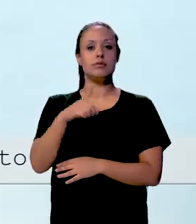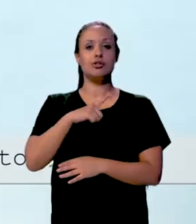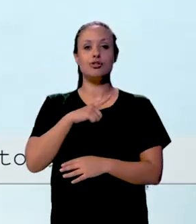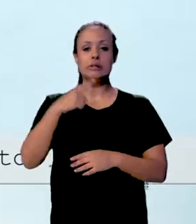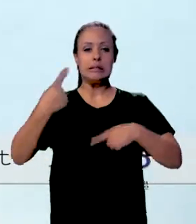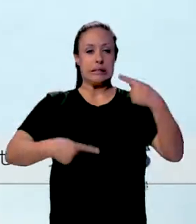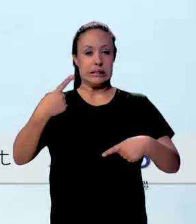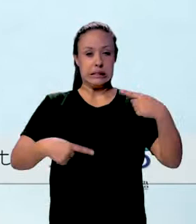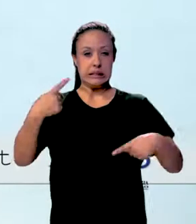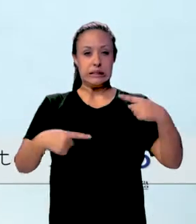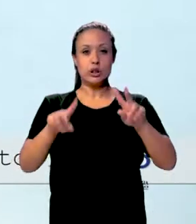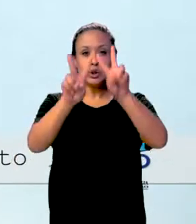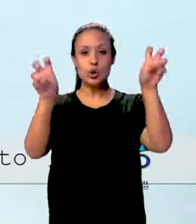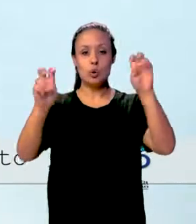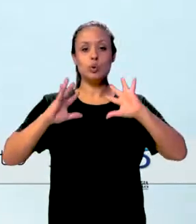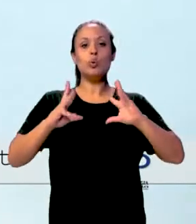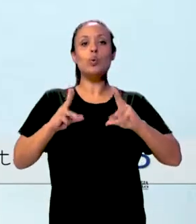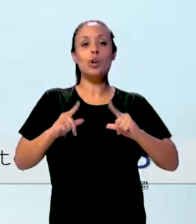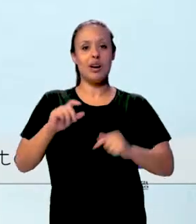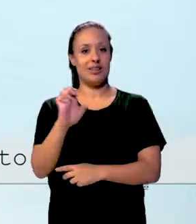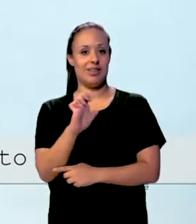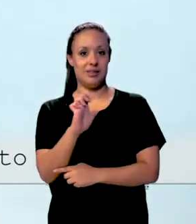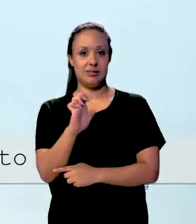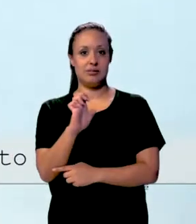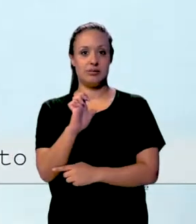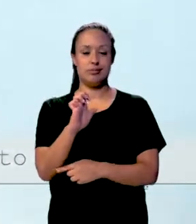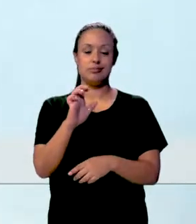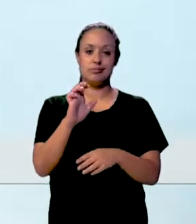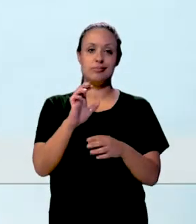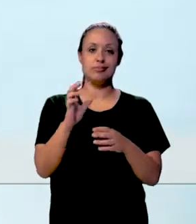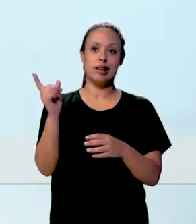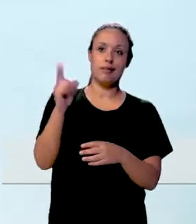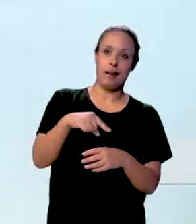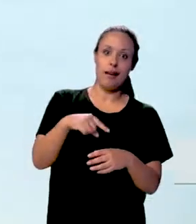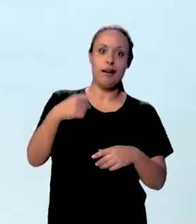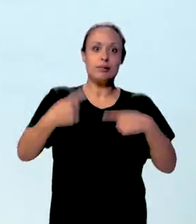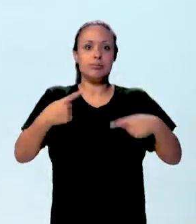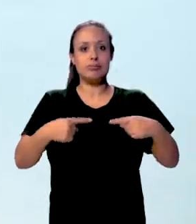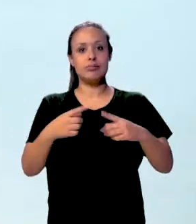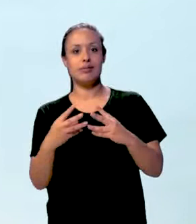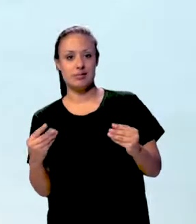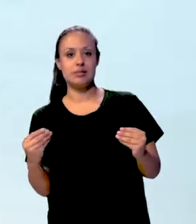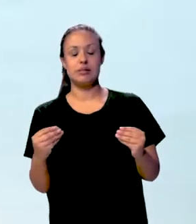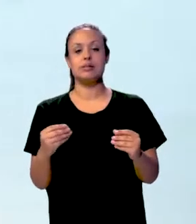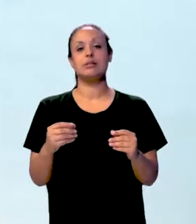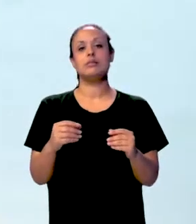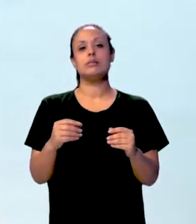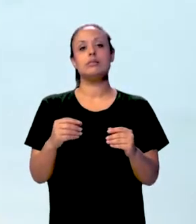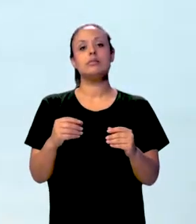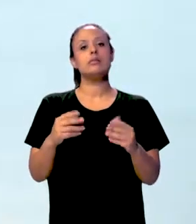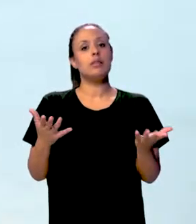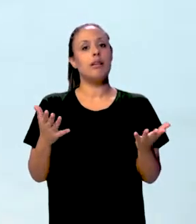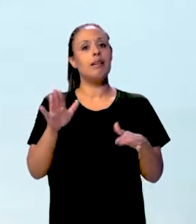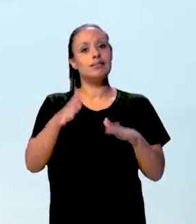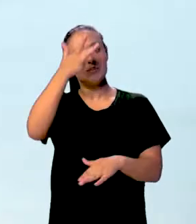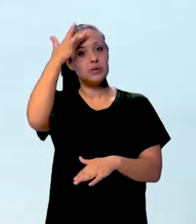exemplo, nos últimos tempos nós tivemos essa polêmica da cura gay que vem e vai, né? E muitas vezes as